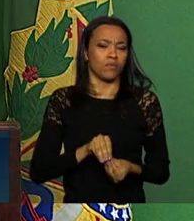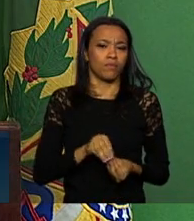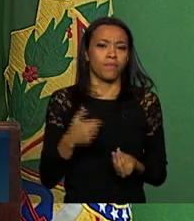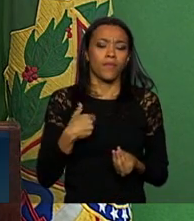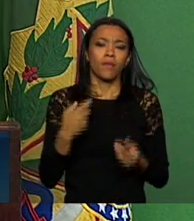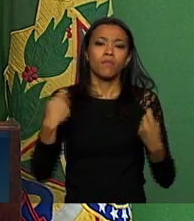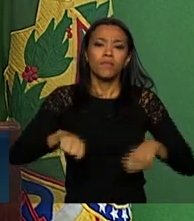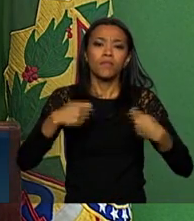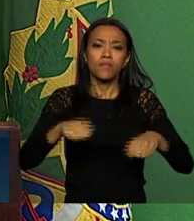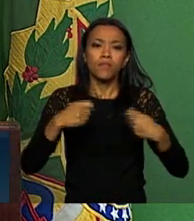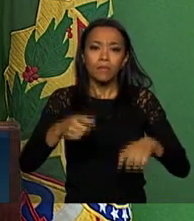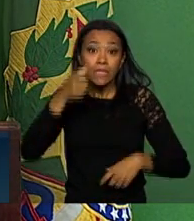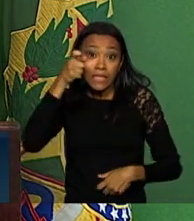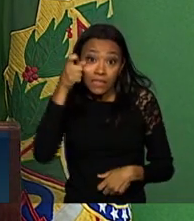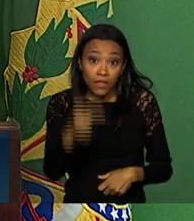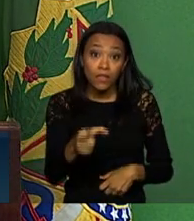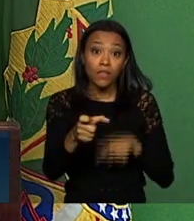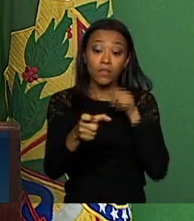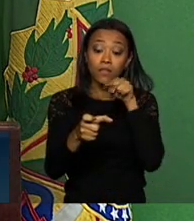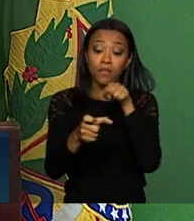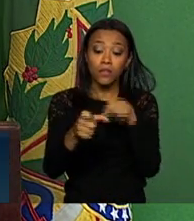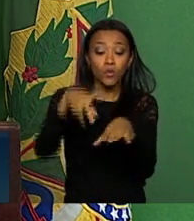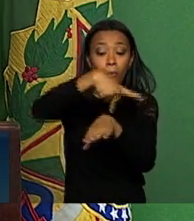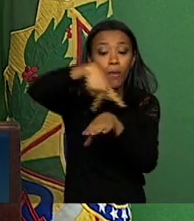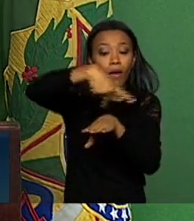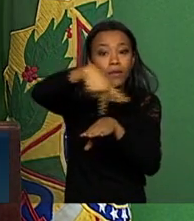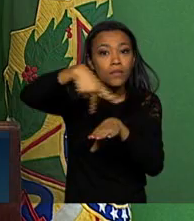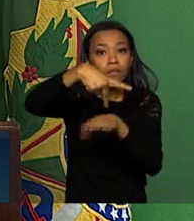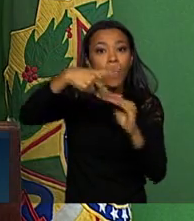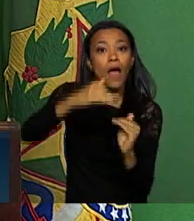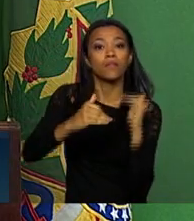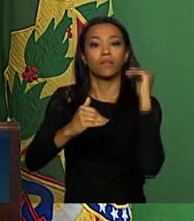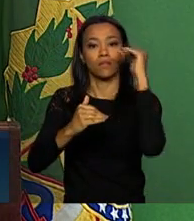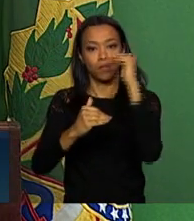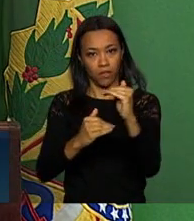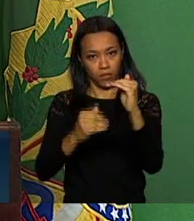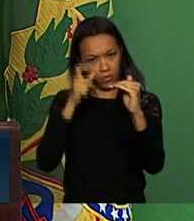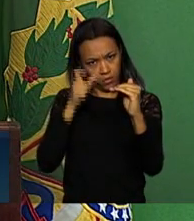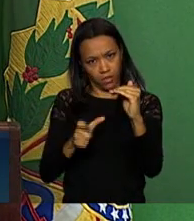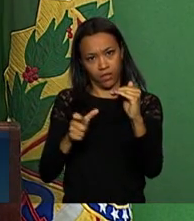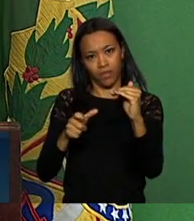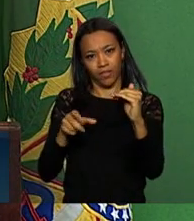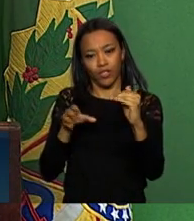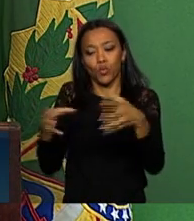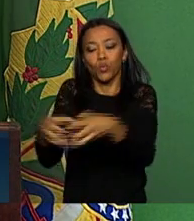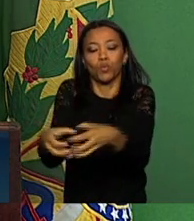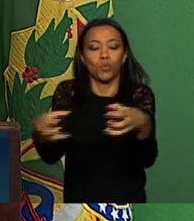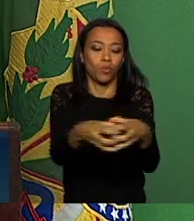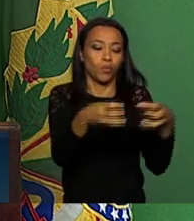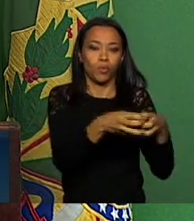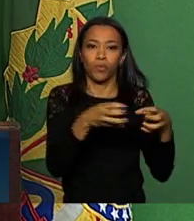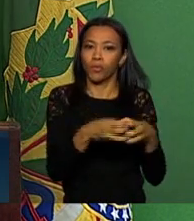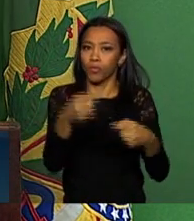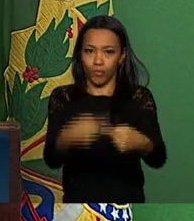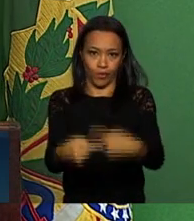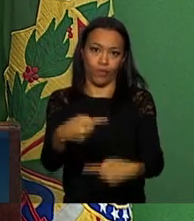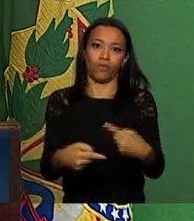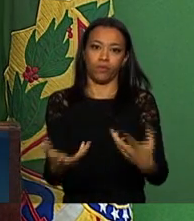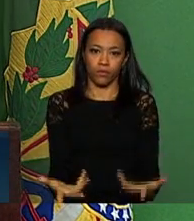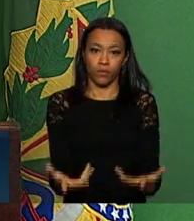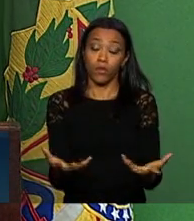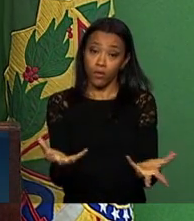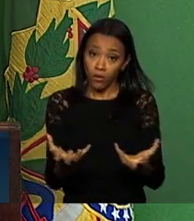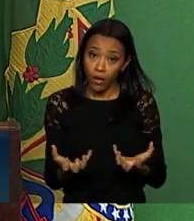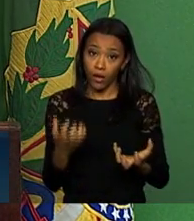colocar os interesses do país acima dos interesses partidários e eu quero agradecer